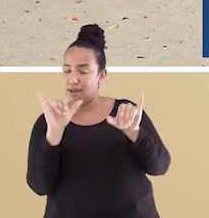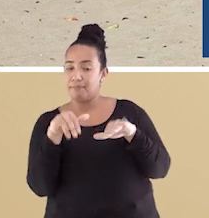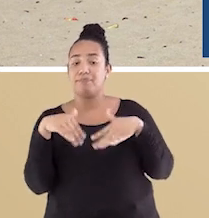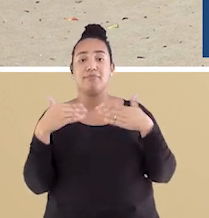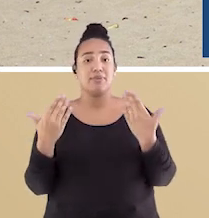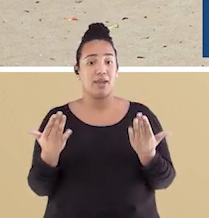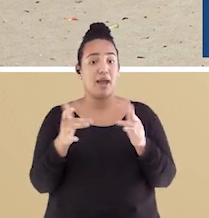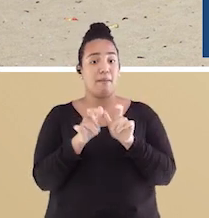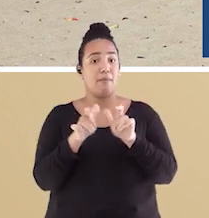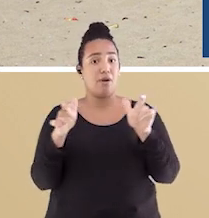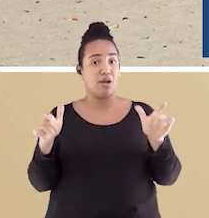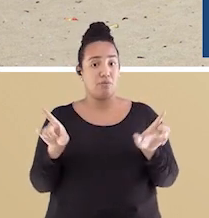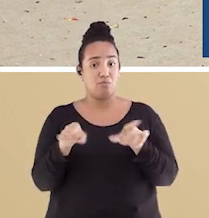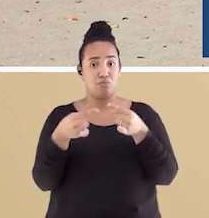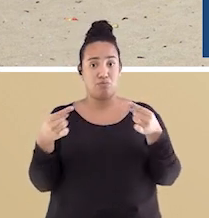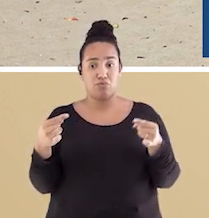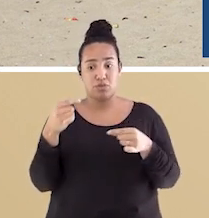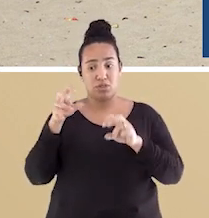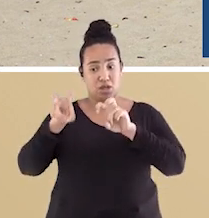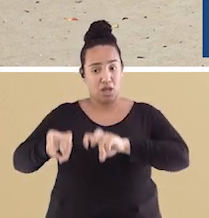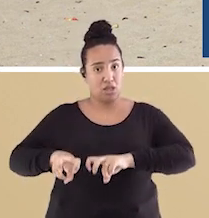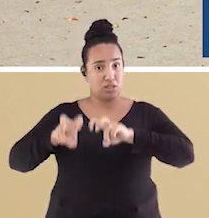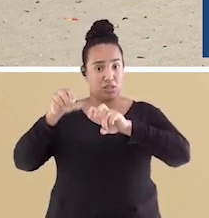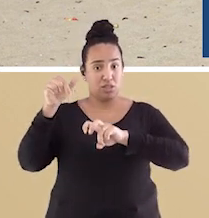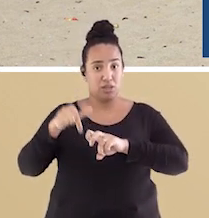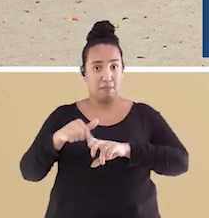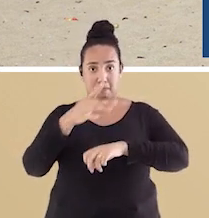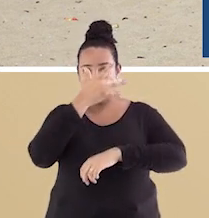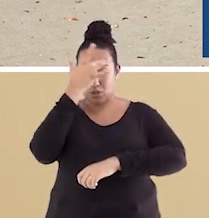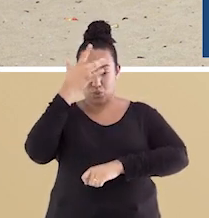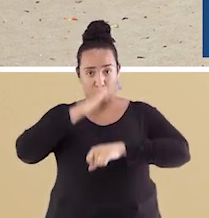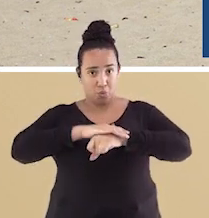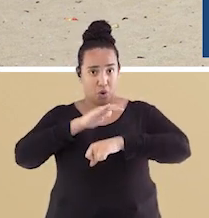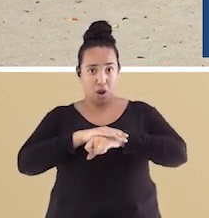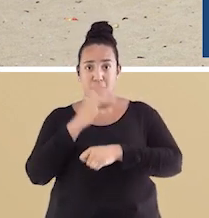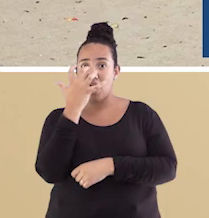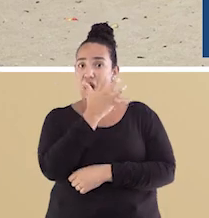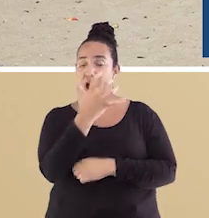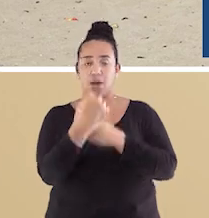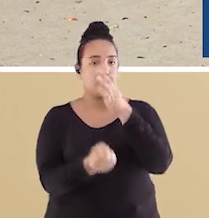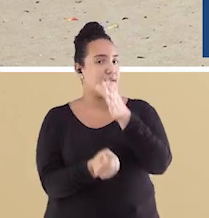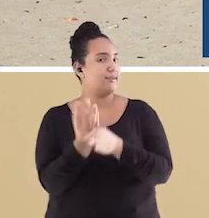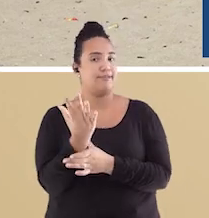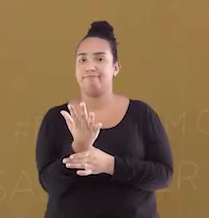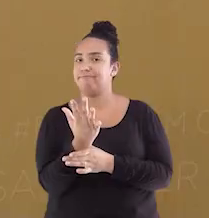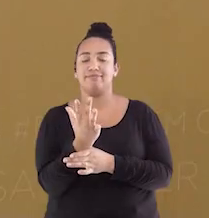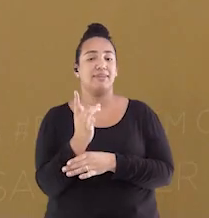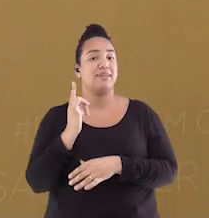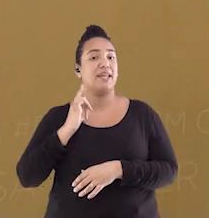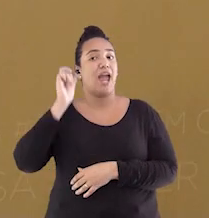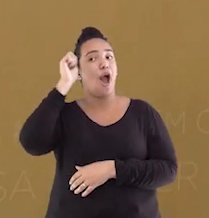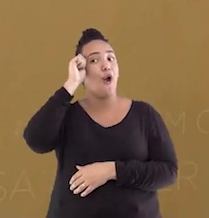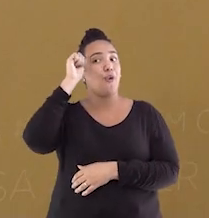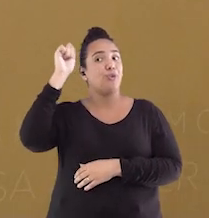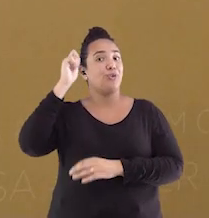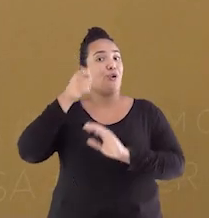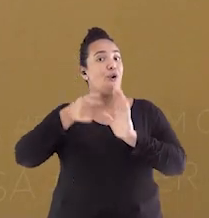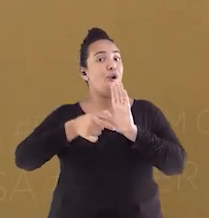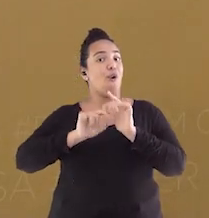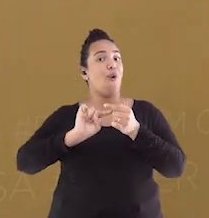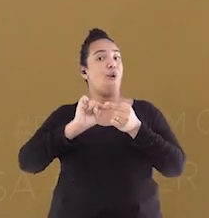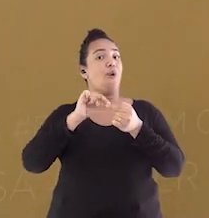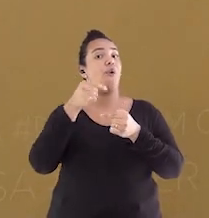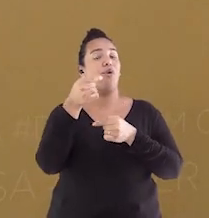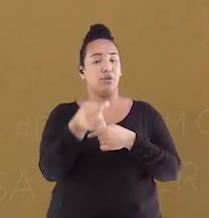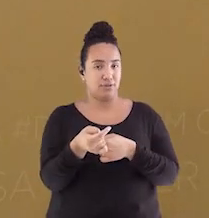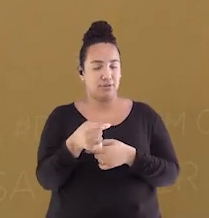escutamos do sertanejo não foram feitas por quem canta, mas por outros compositores que não aparecem. Esses compositores